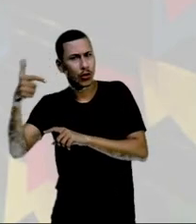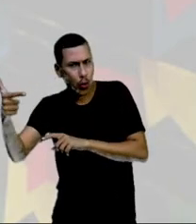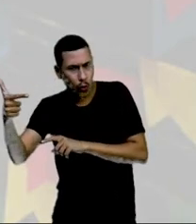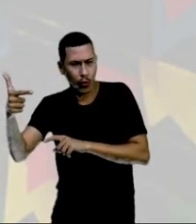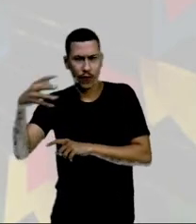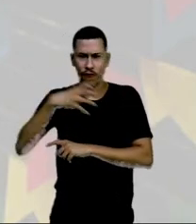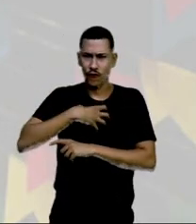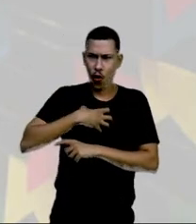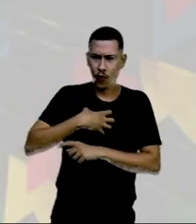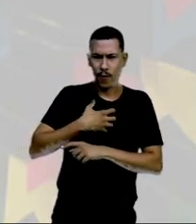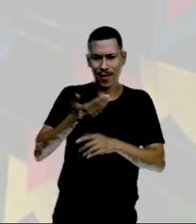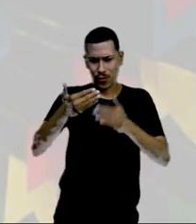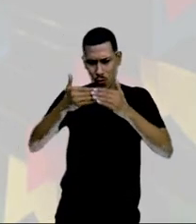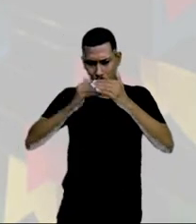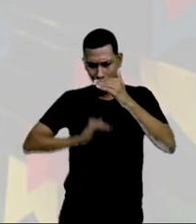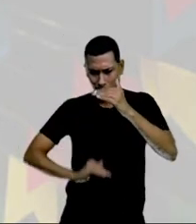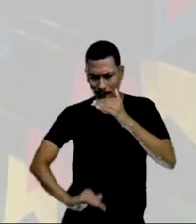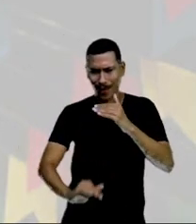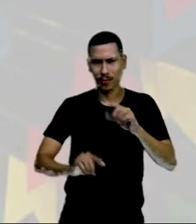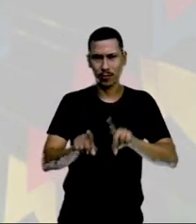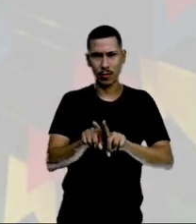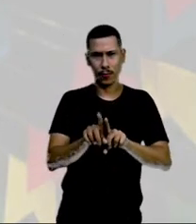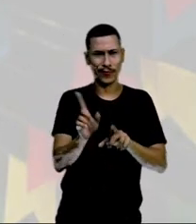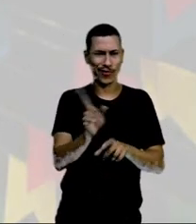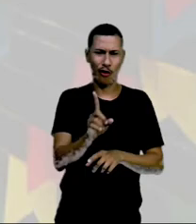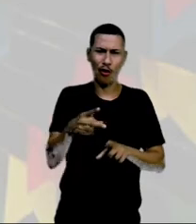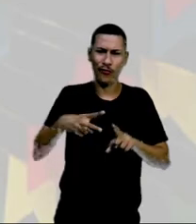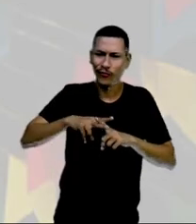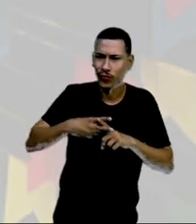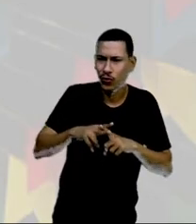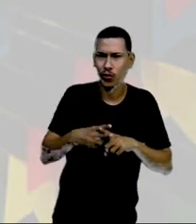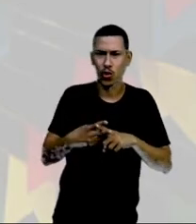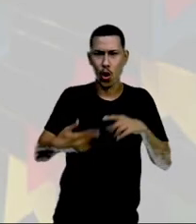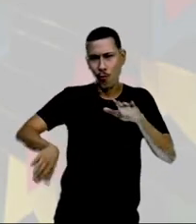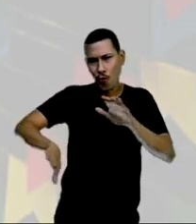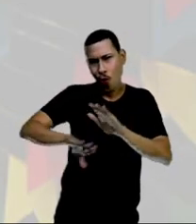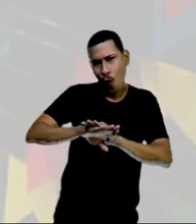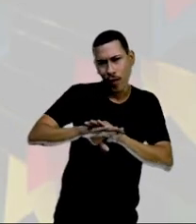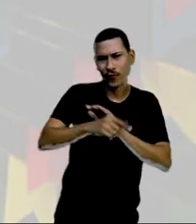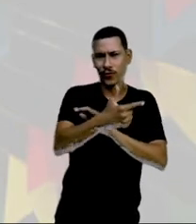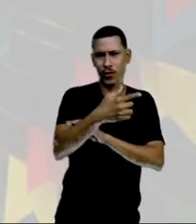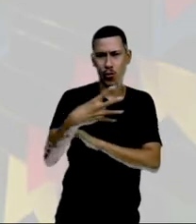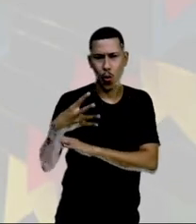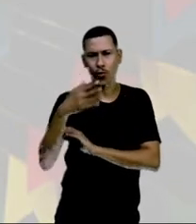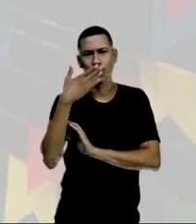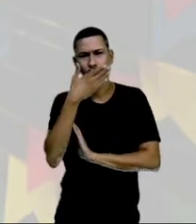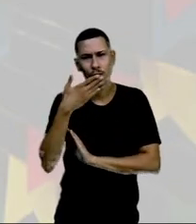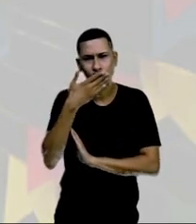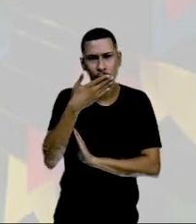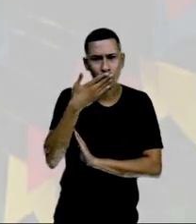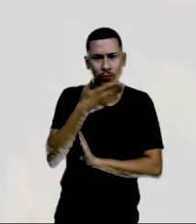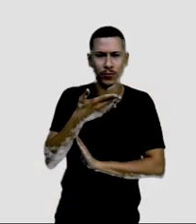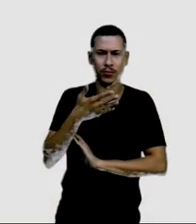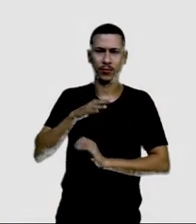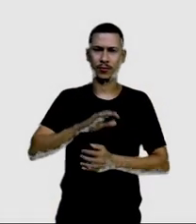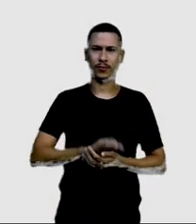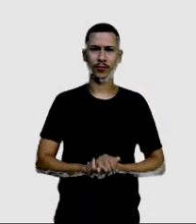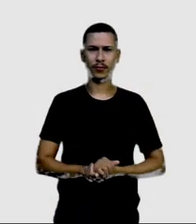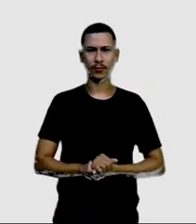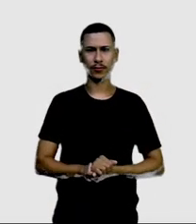de baixo, ele não funciona para armazenar os 24 docinhos que ela estava